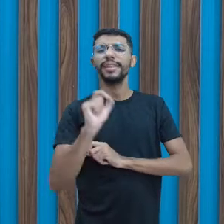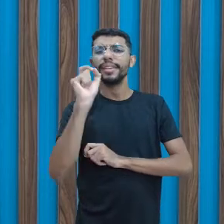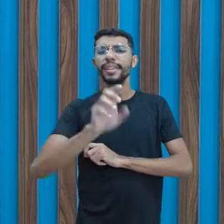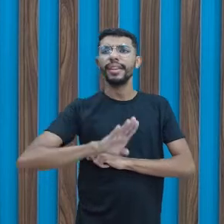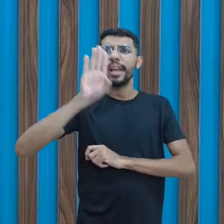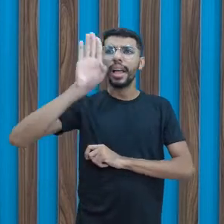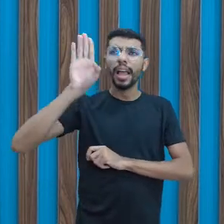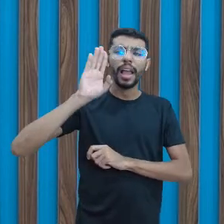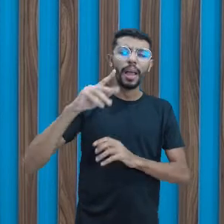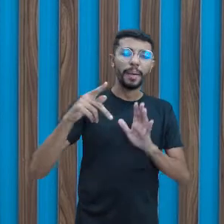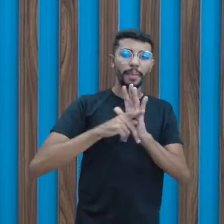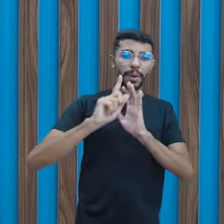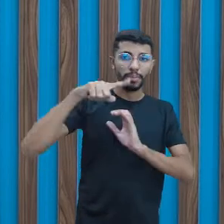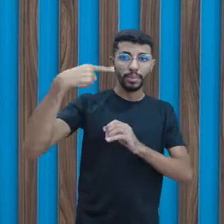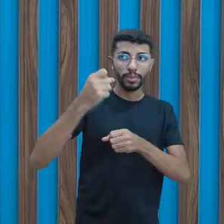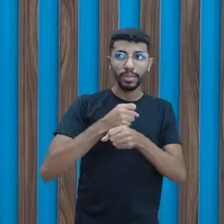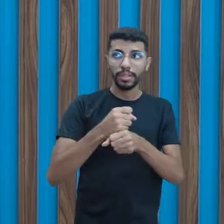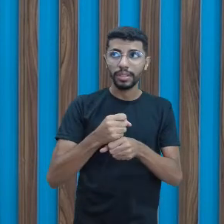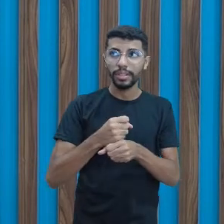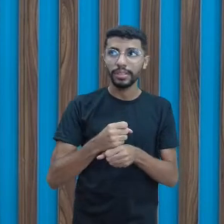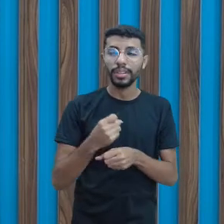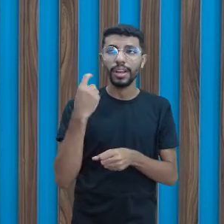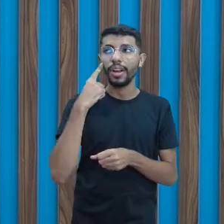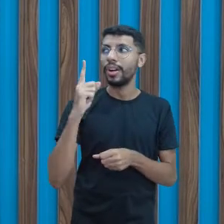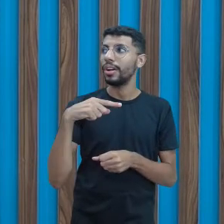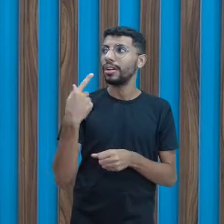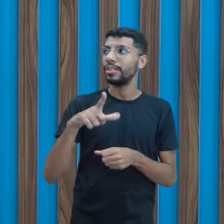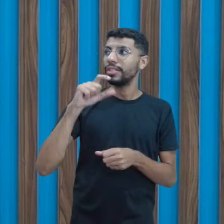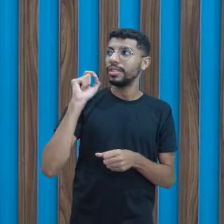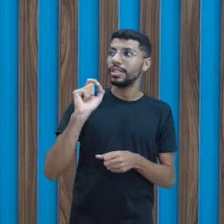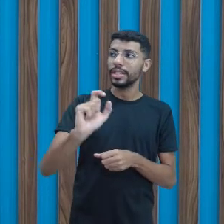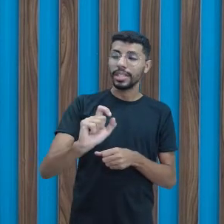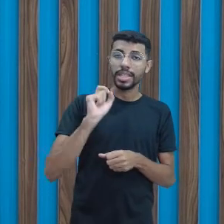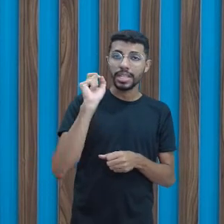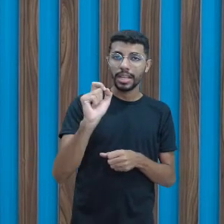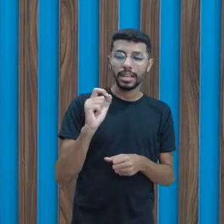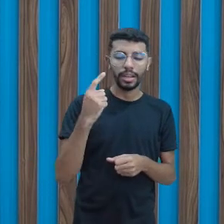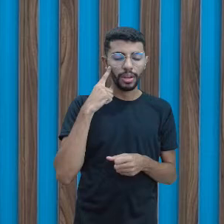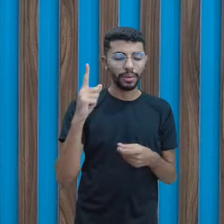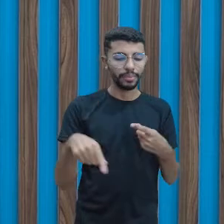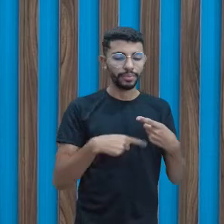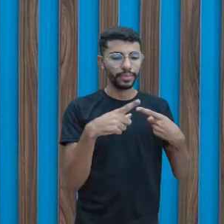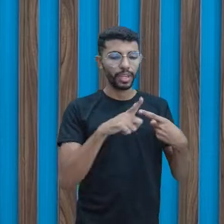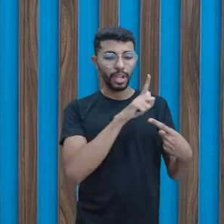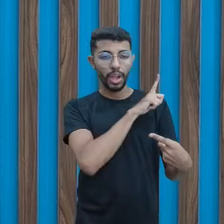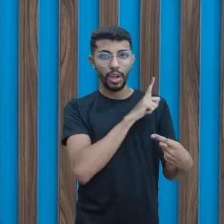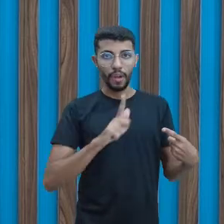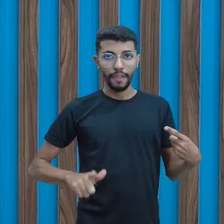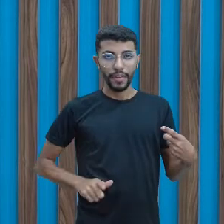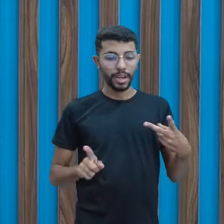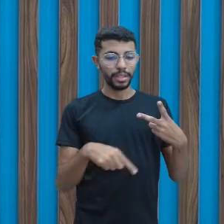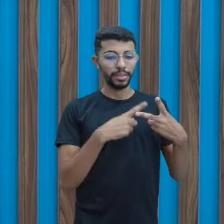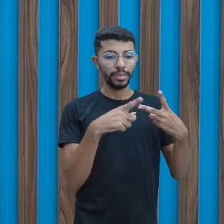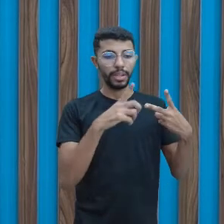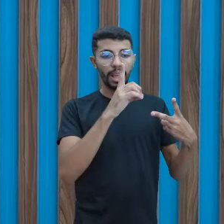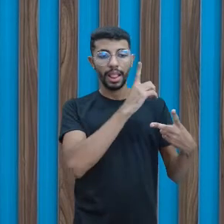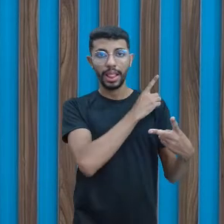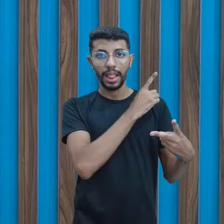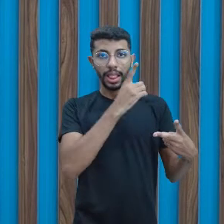que vem? A gente vai escolher, ó, vejam só, vamos escolher governadores,